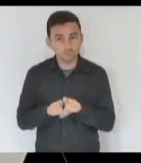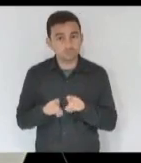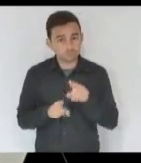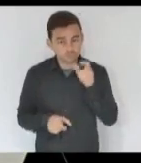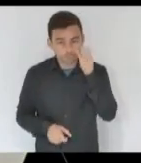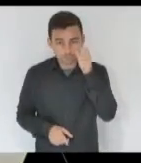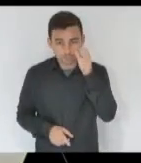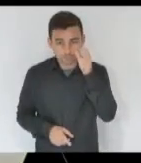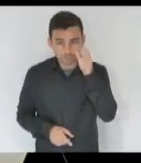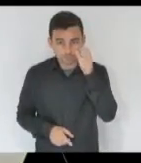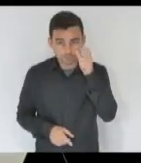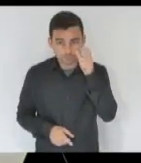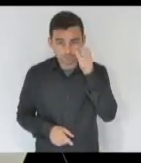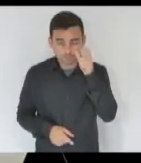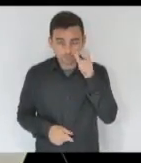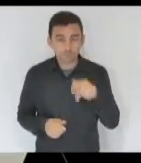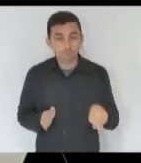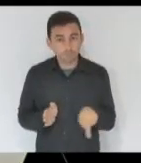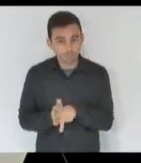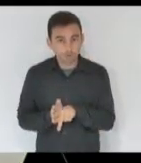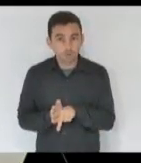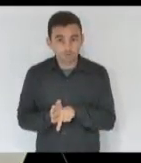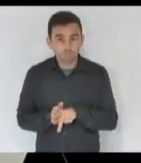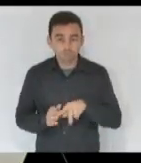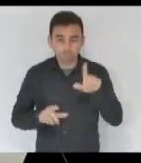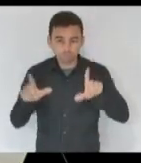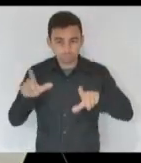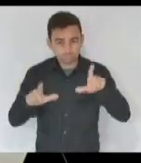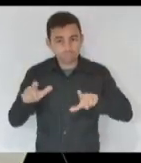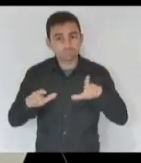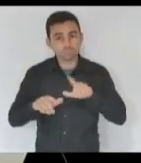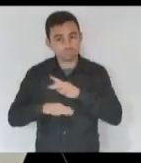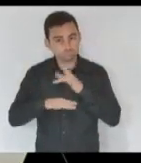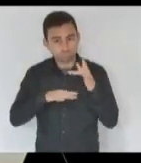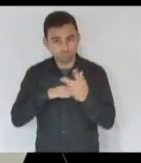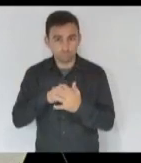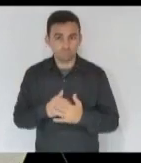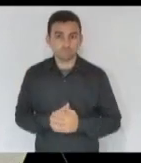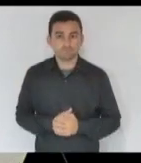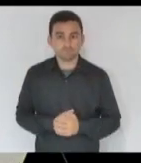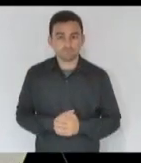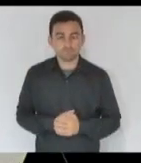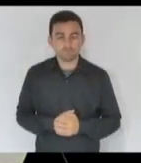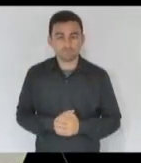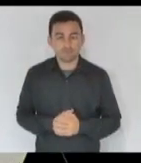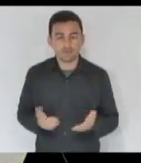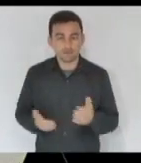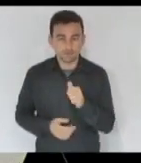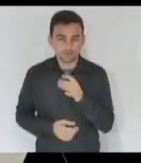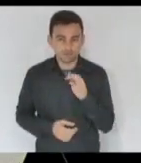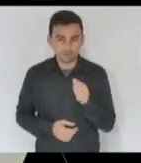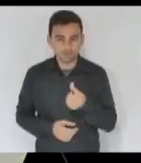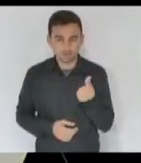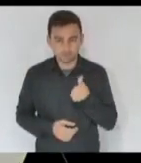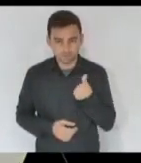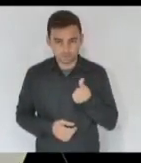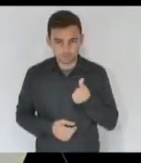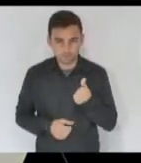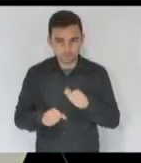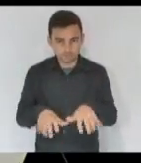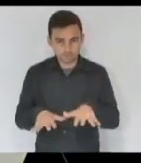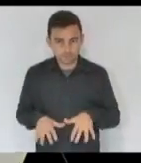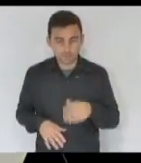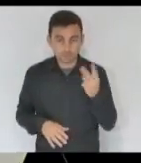acompanham através dos veículos de comunicação. Ata da 6ª sessão ordinária da 2ª